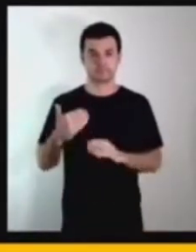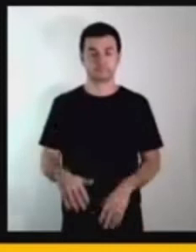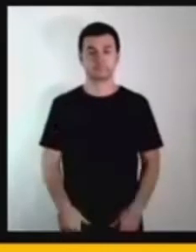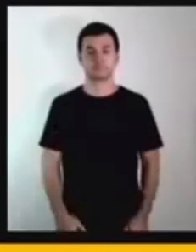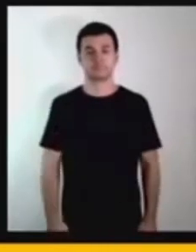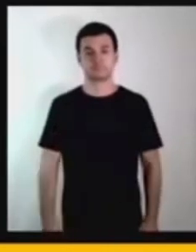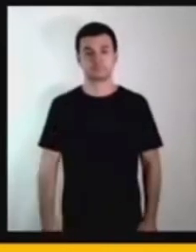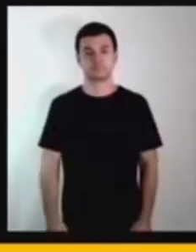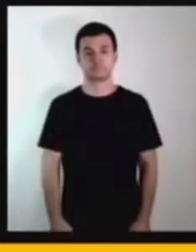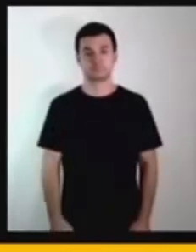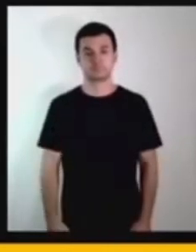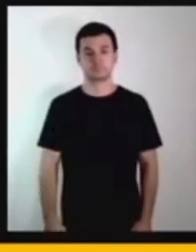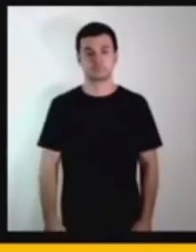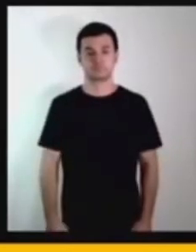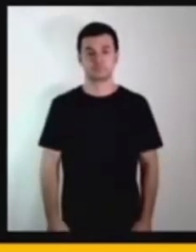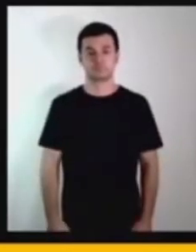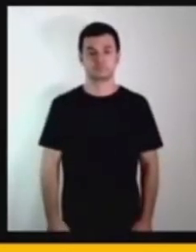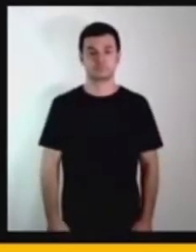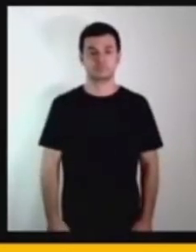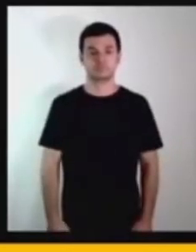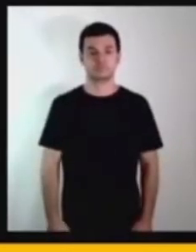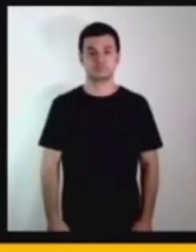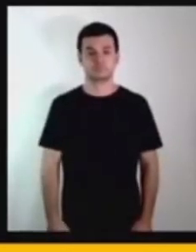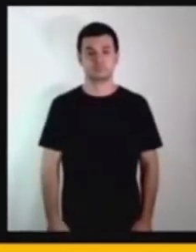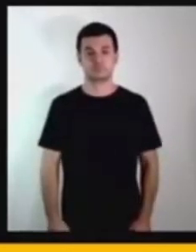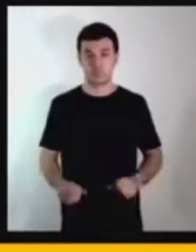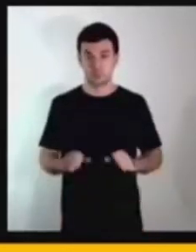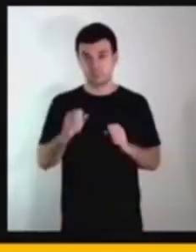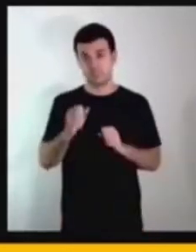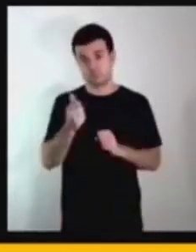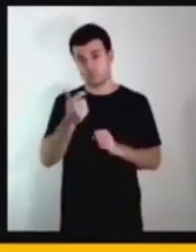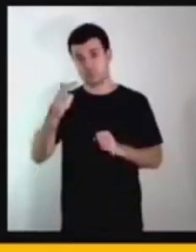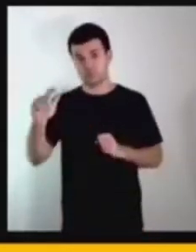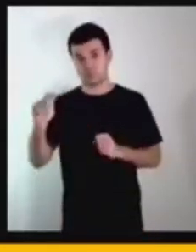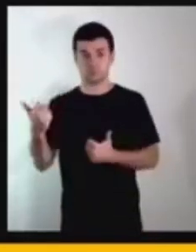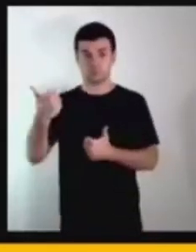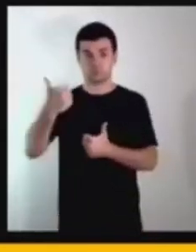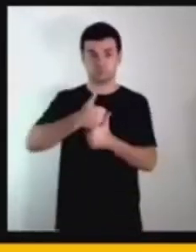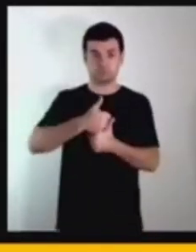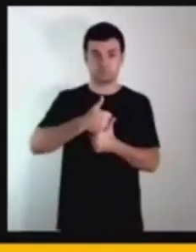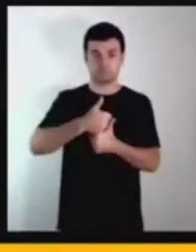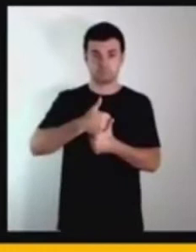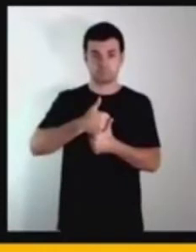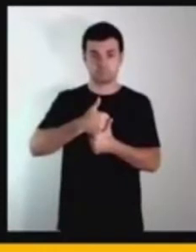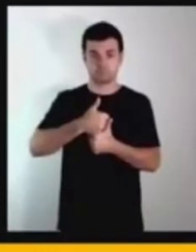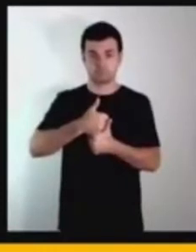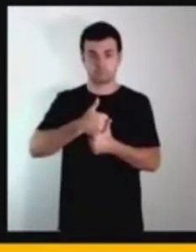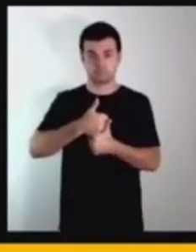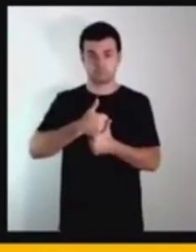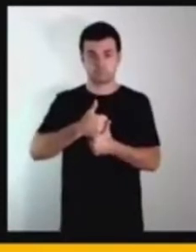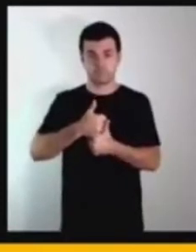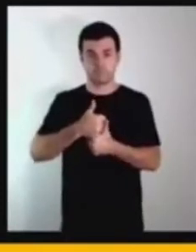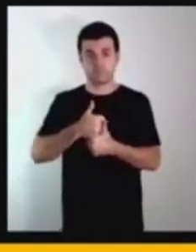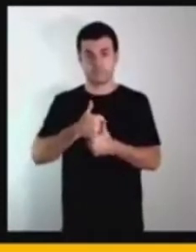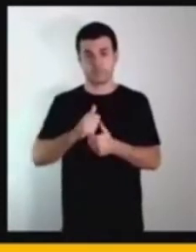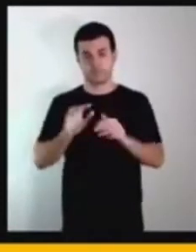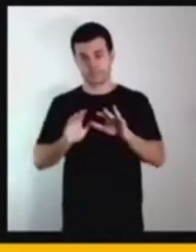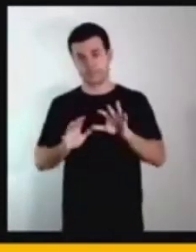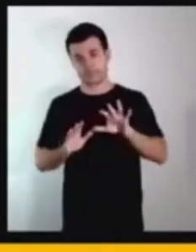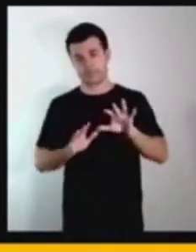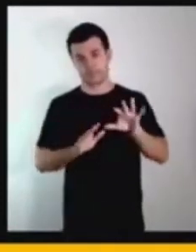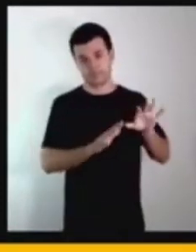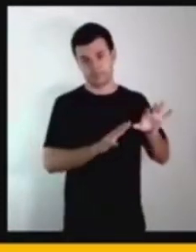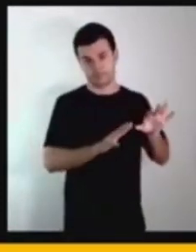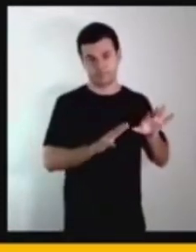Quem sabe enquanto isso a gente passa alguém na frente, pode ser? Pode sim. Então, bora. Enquanto a gente pega seu PPT,